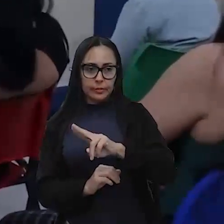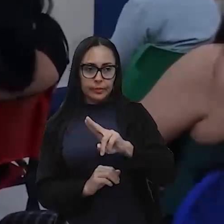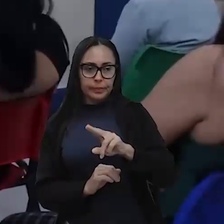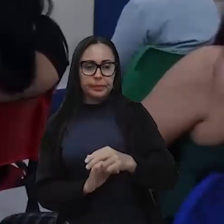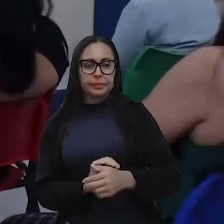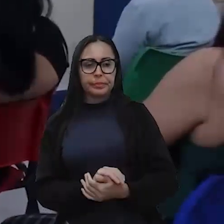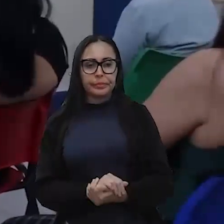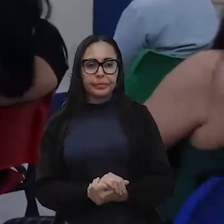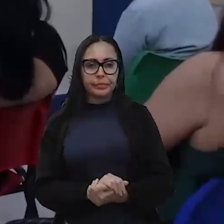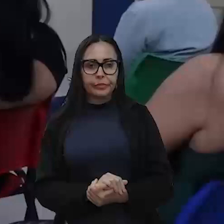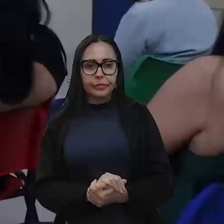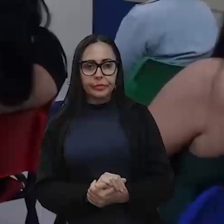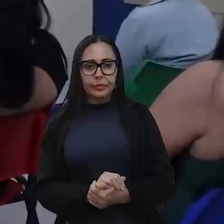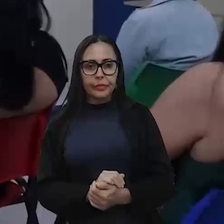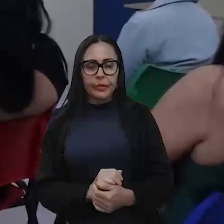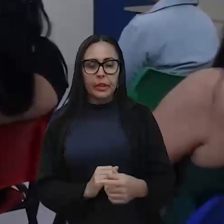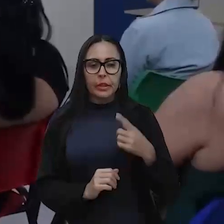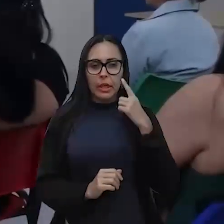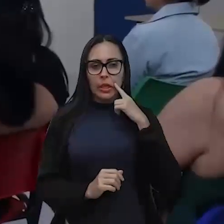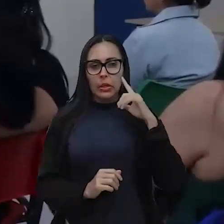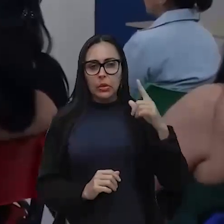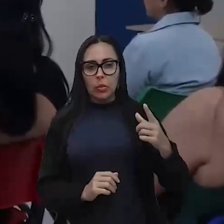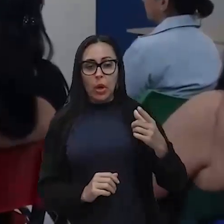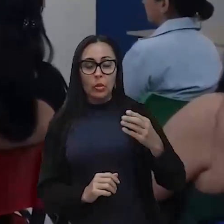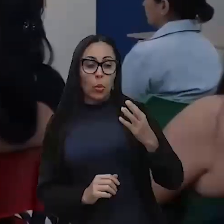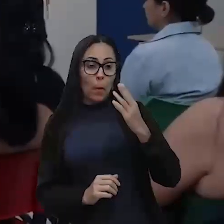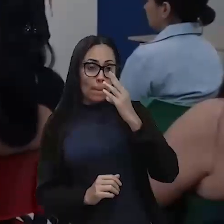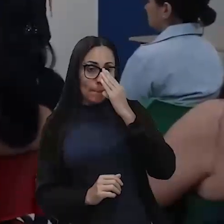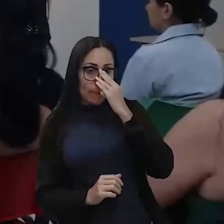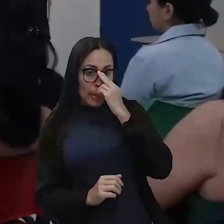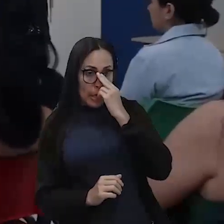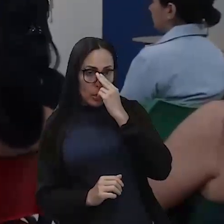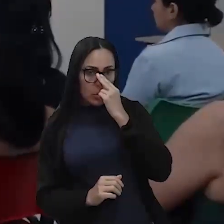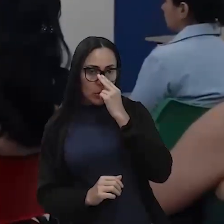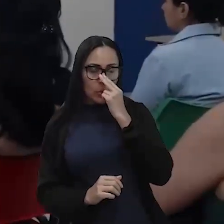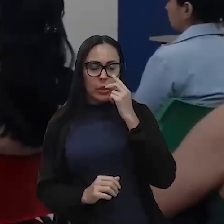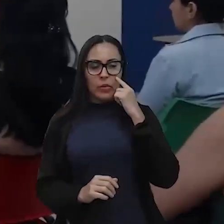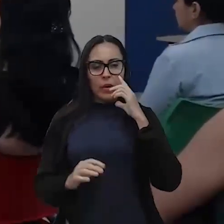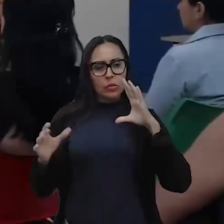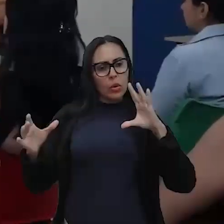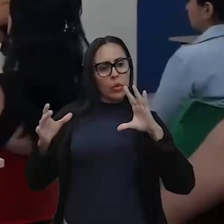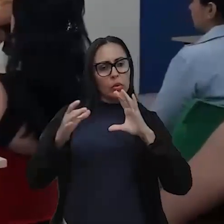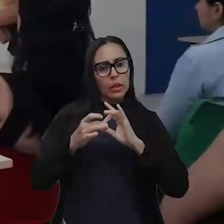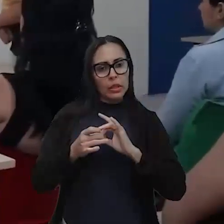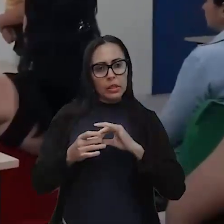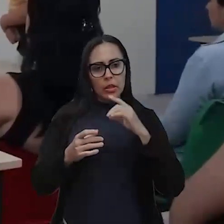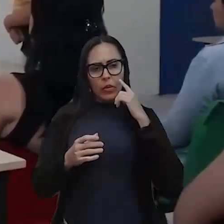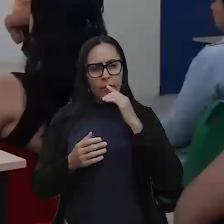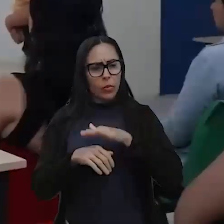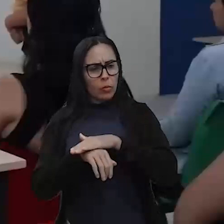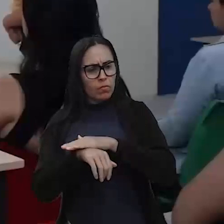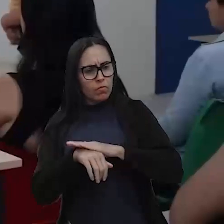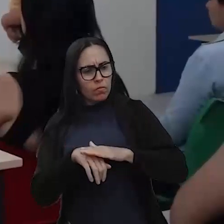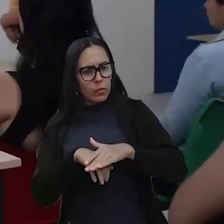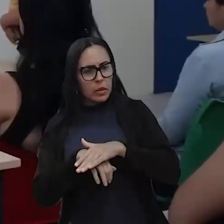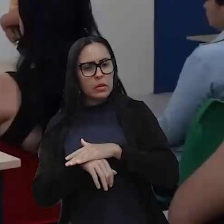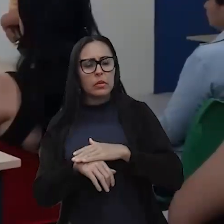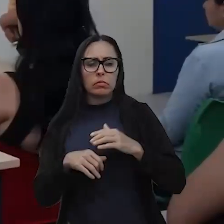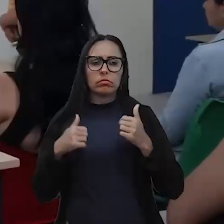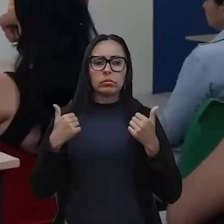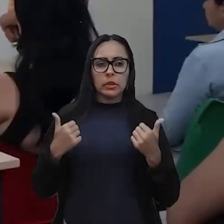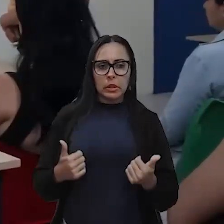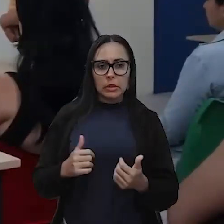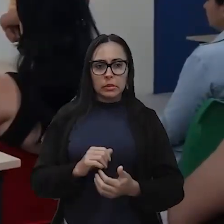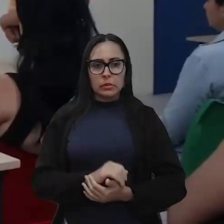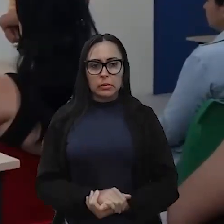uma rede no peito que faz uma conexão entre uma e outra e forma um tecido. Perfeito, é exatamente isso. Existe uma rede